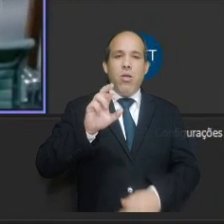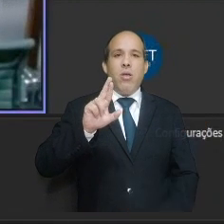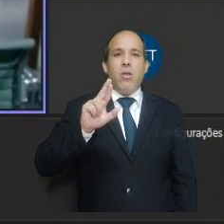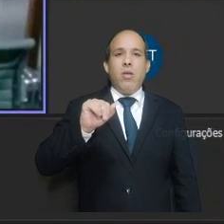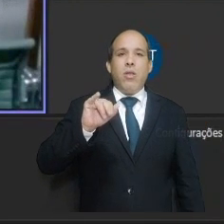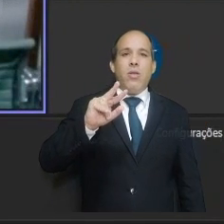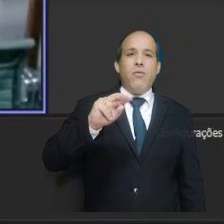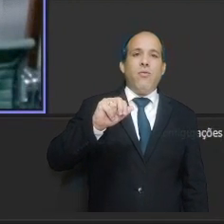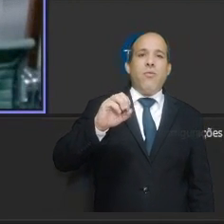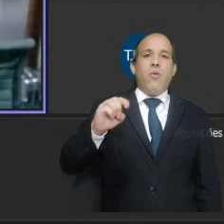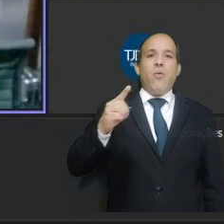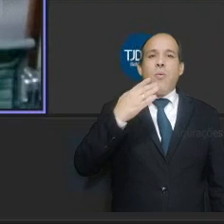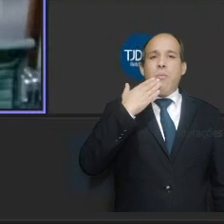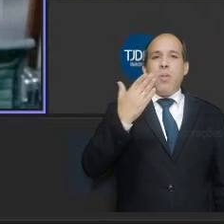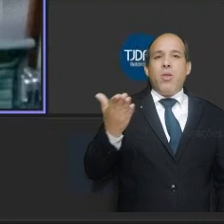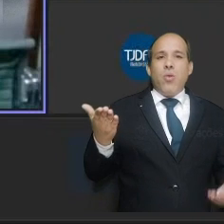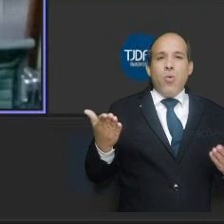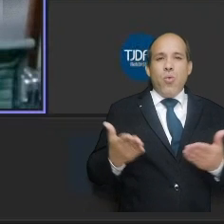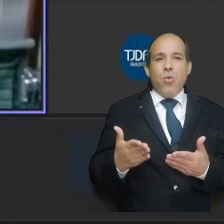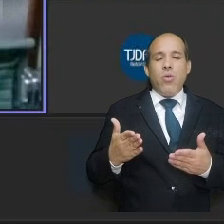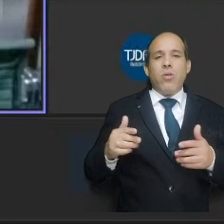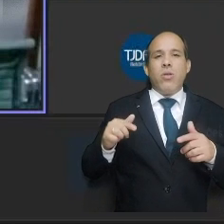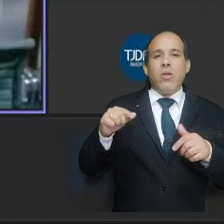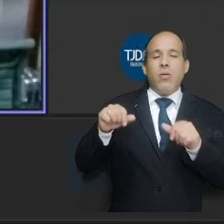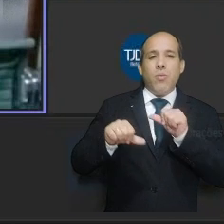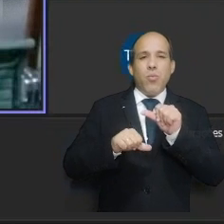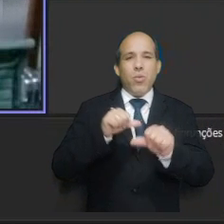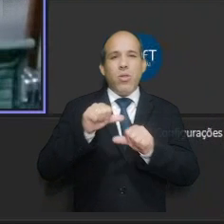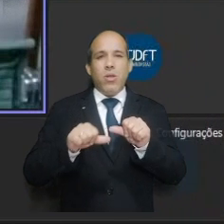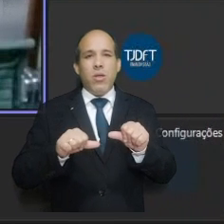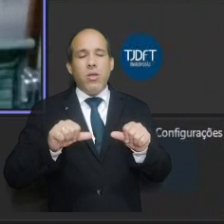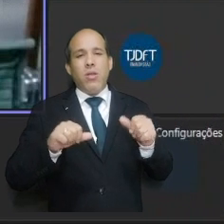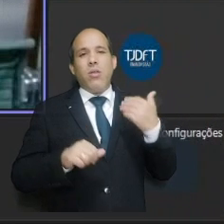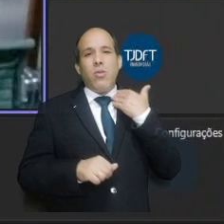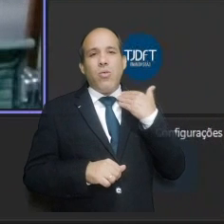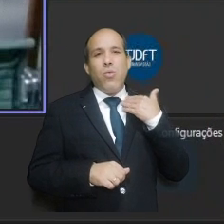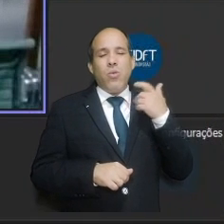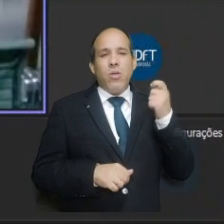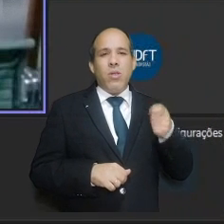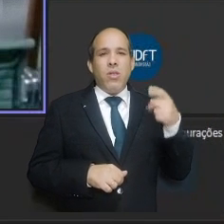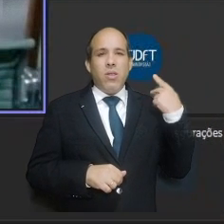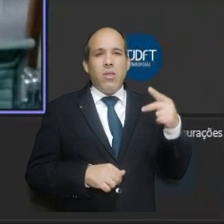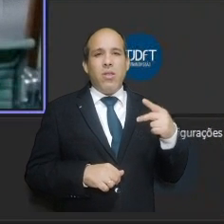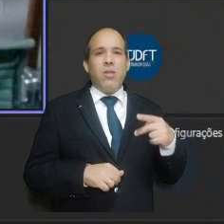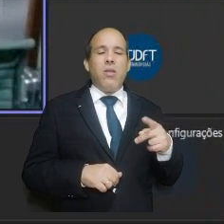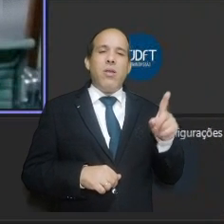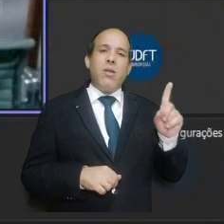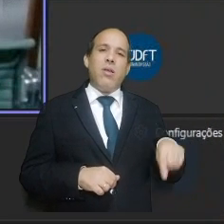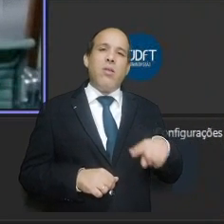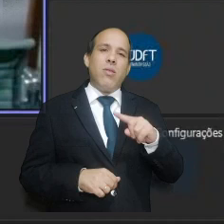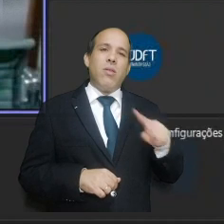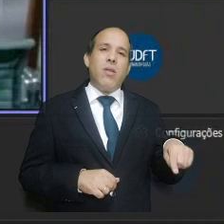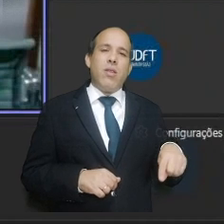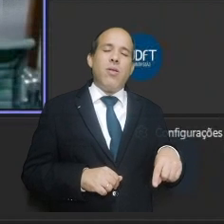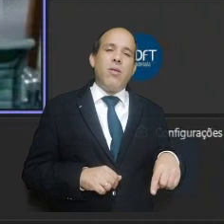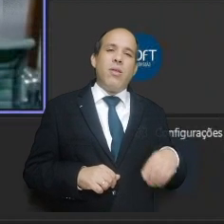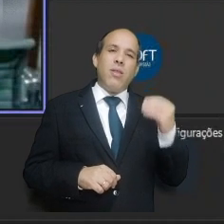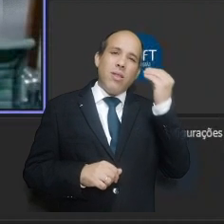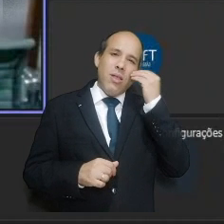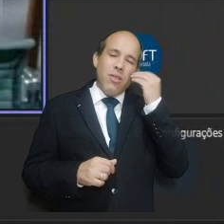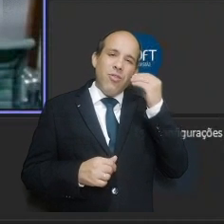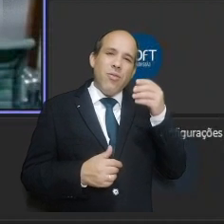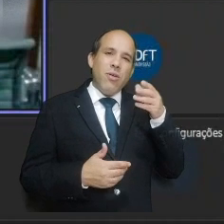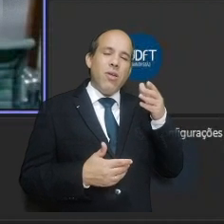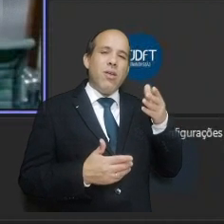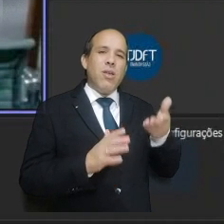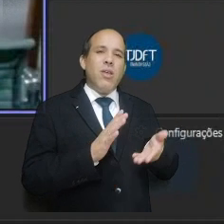escrivão. Então, Excelências, o que se pede hoje aqui é a reforma da sentença do juiz Acó para que seja